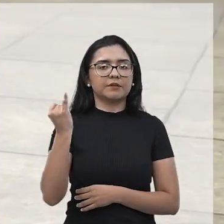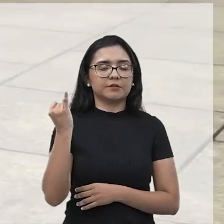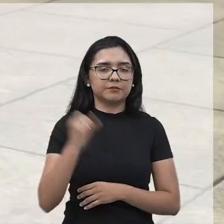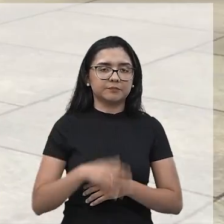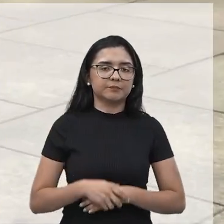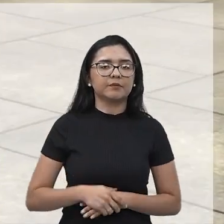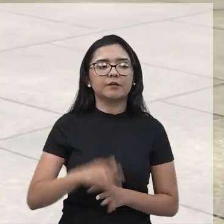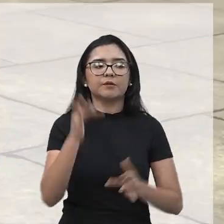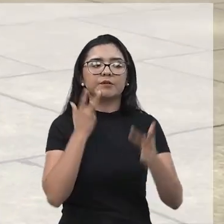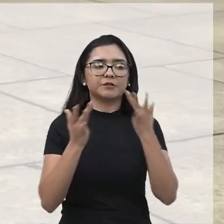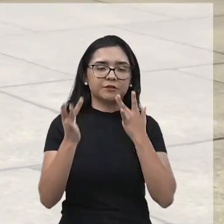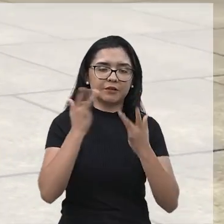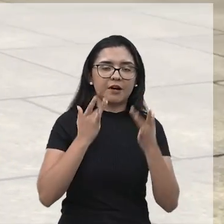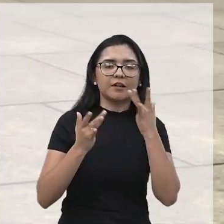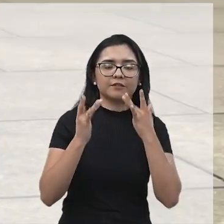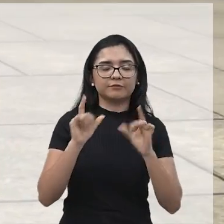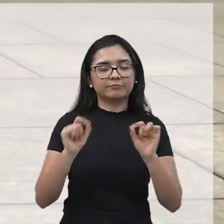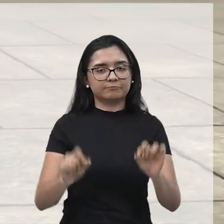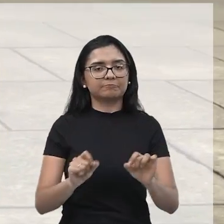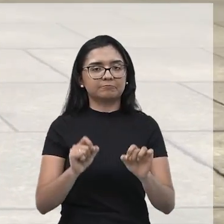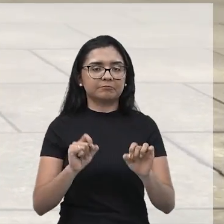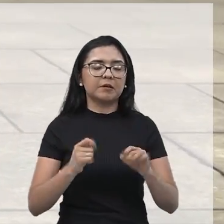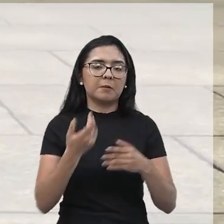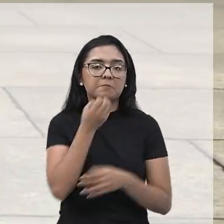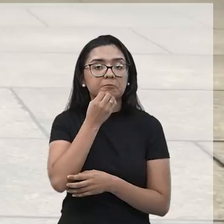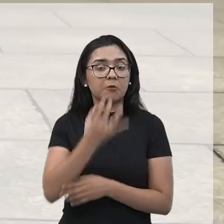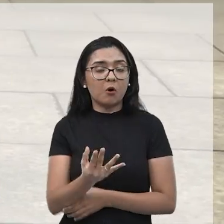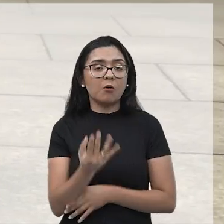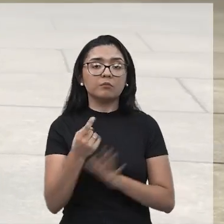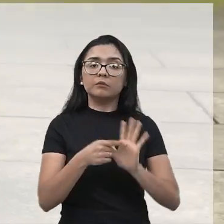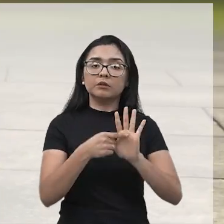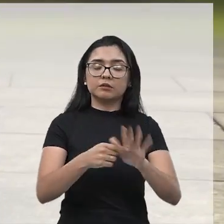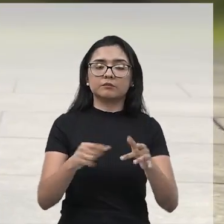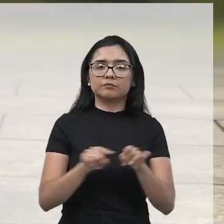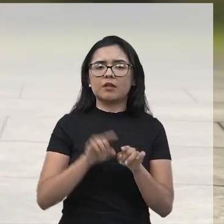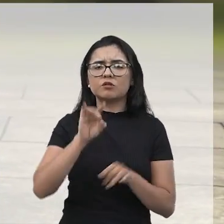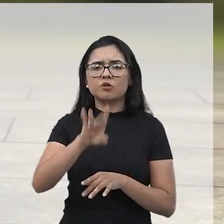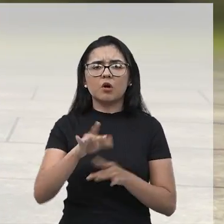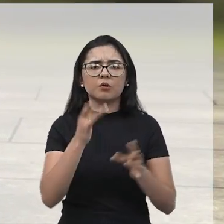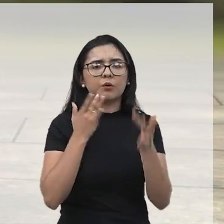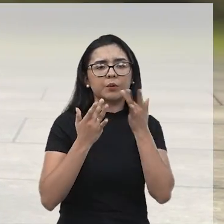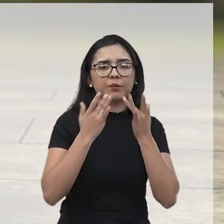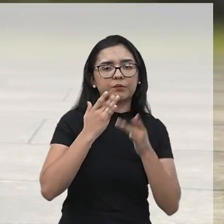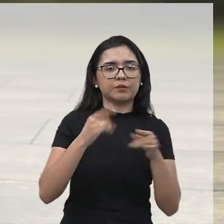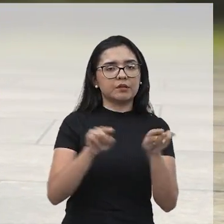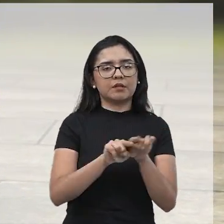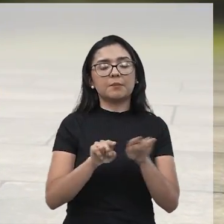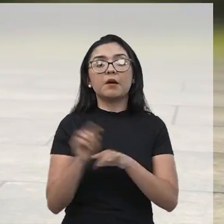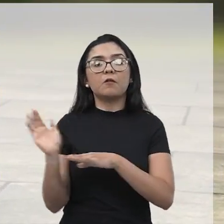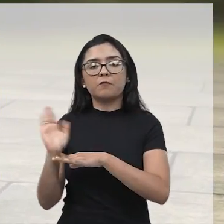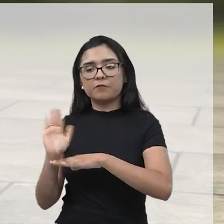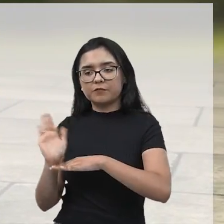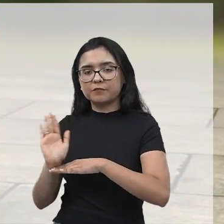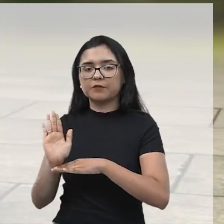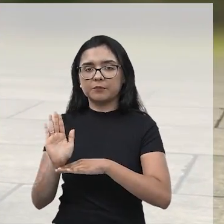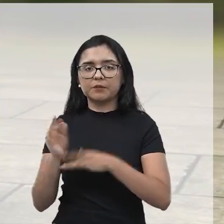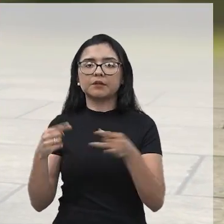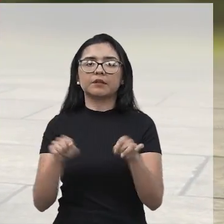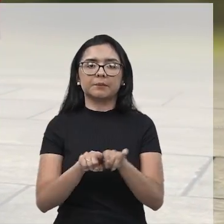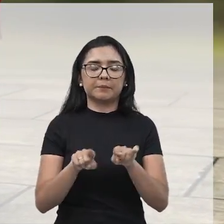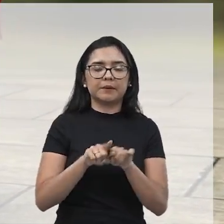peça teatral seja um sucesso. E não só na peça teatral, mas também nos filmes, né?